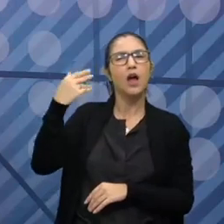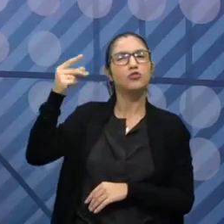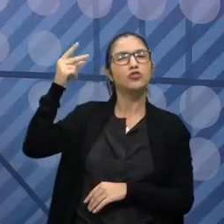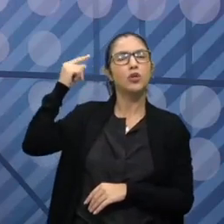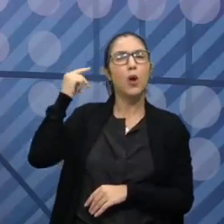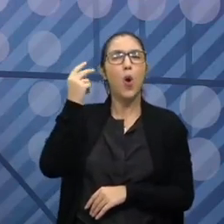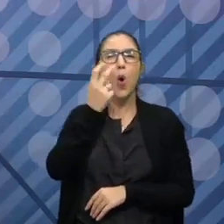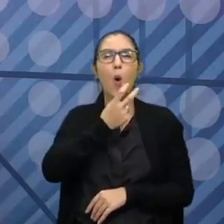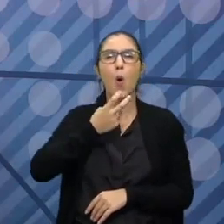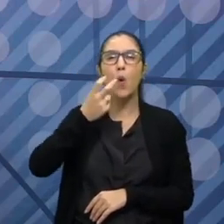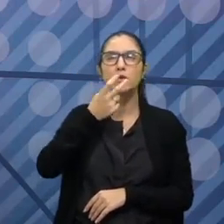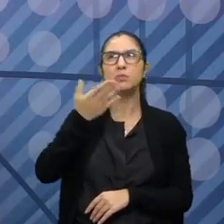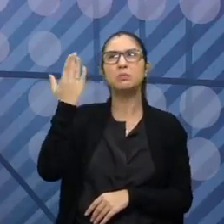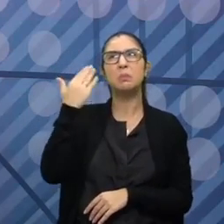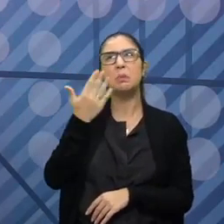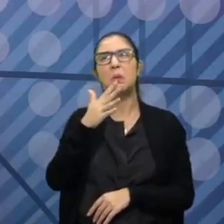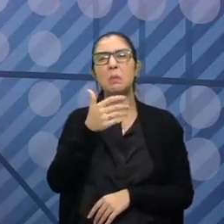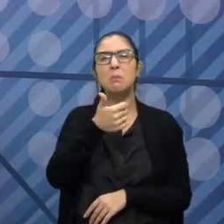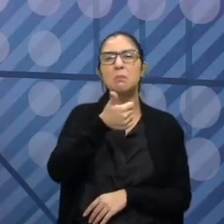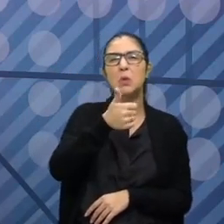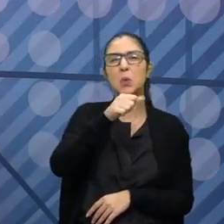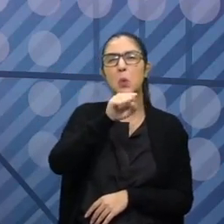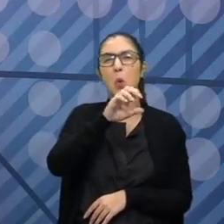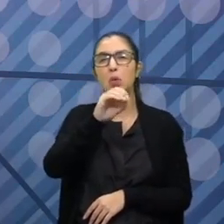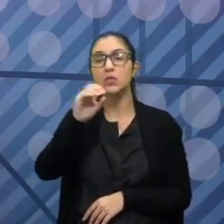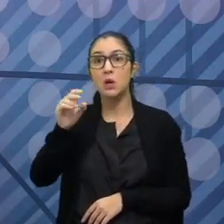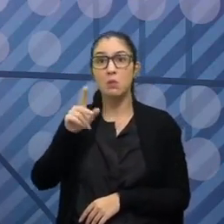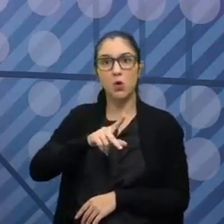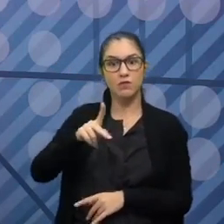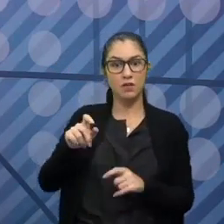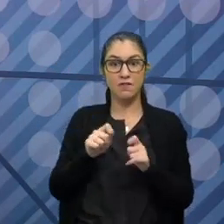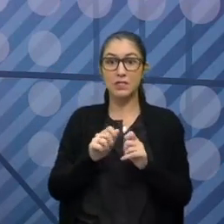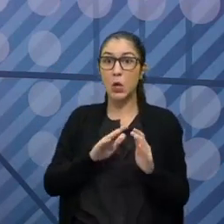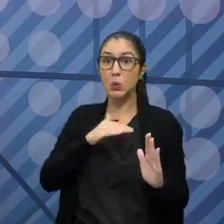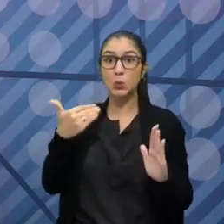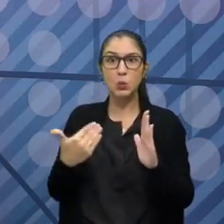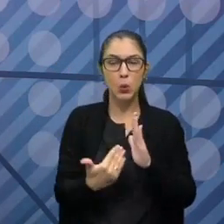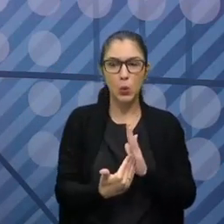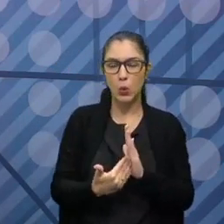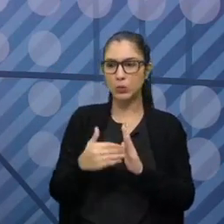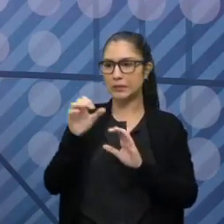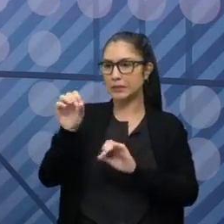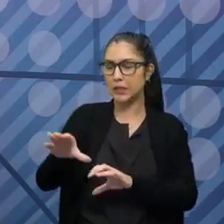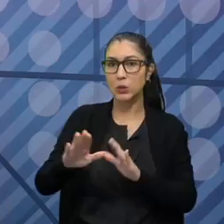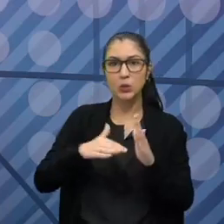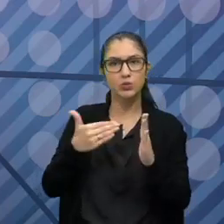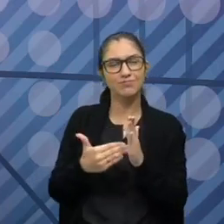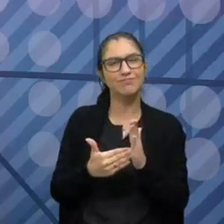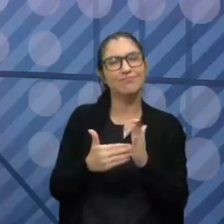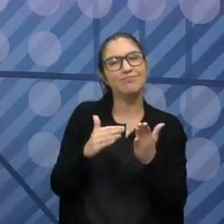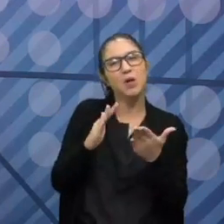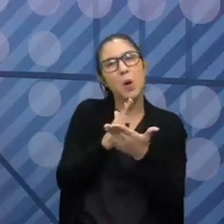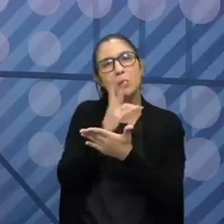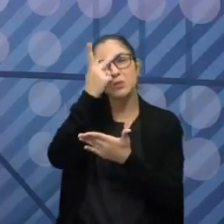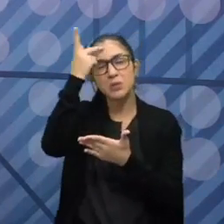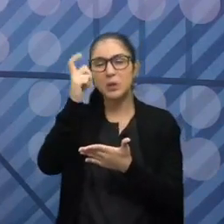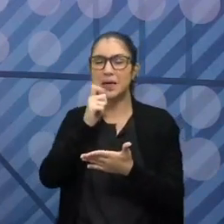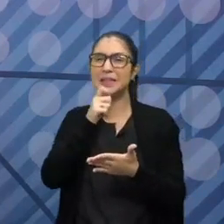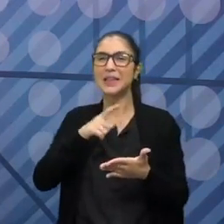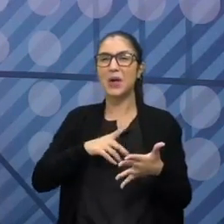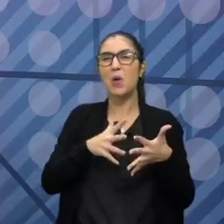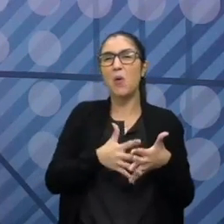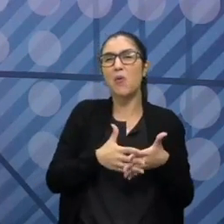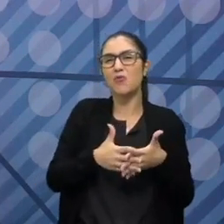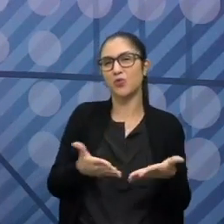do oralismo, 1800, por lá, o professor fazia todas essas funções, algumas pessoas ainda se